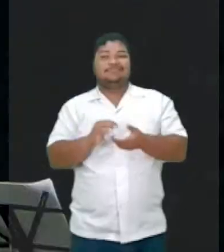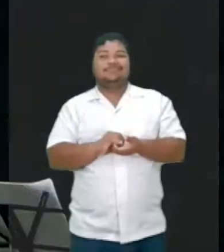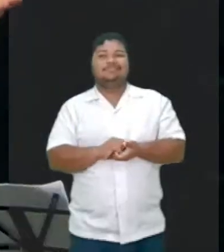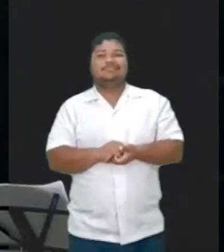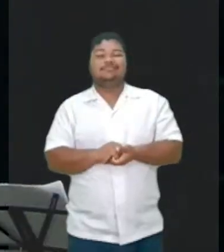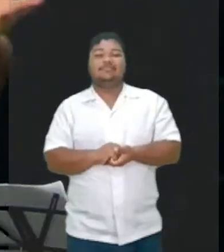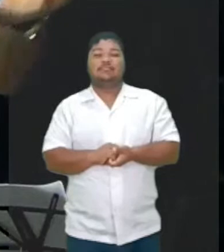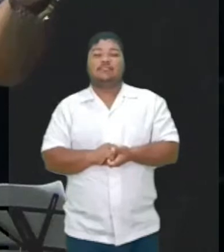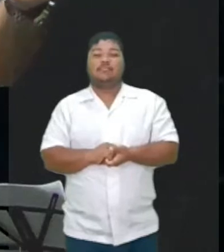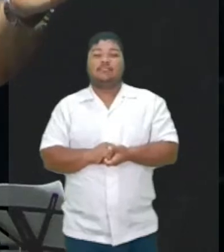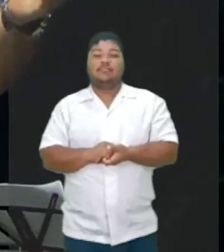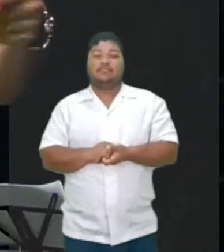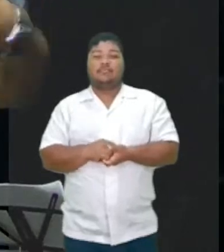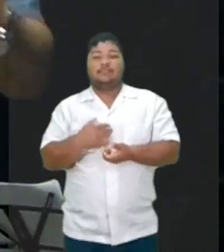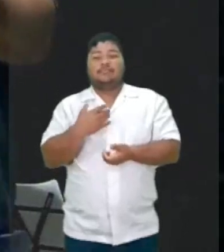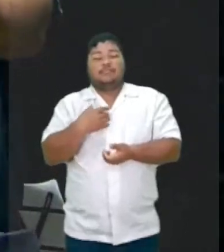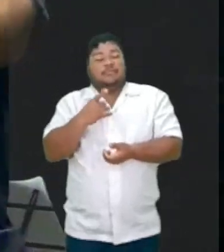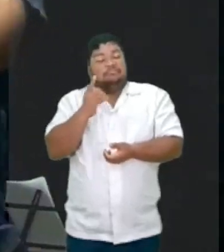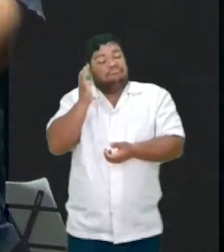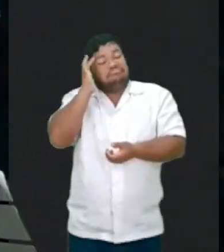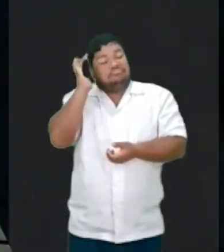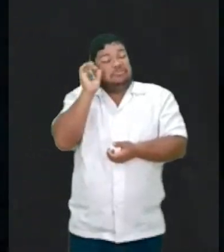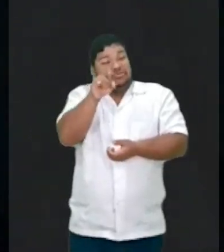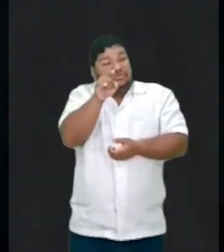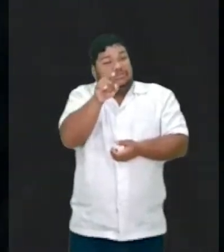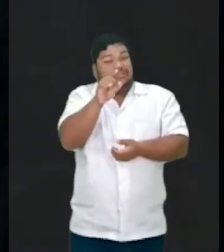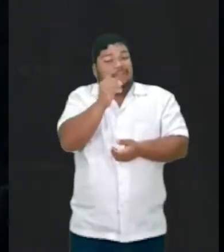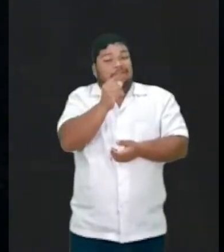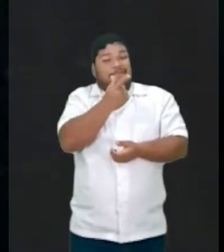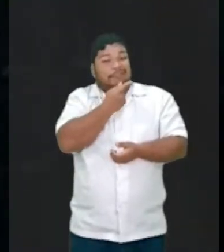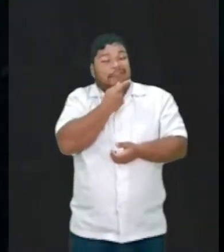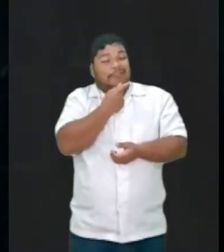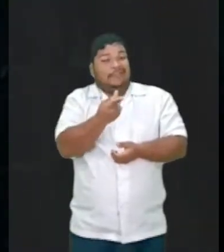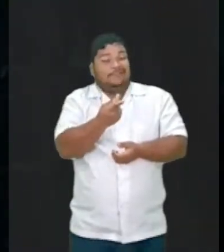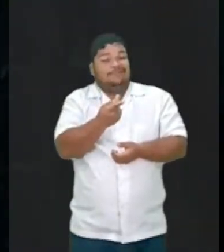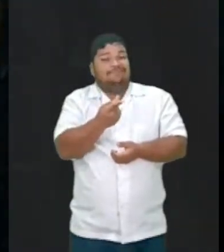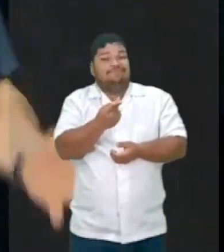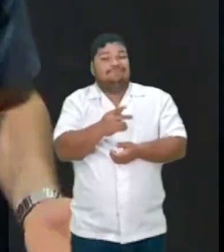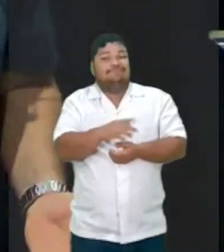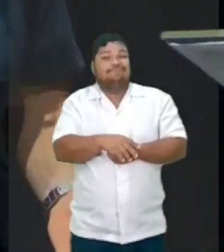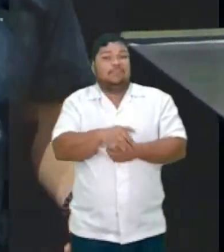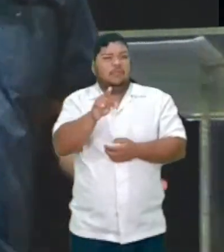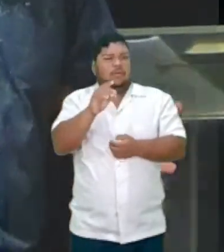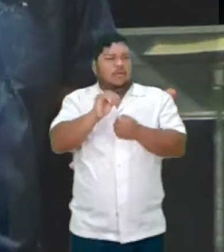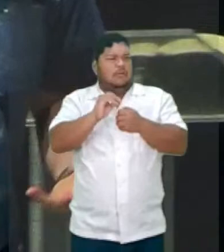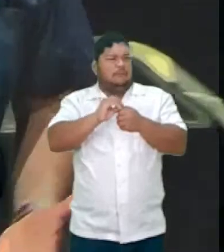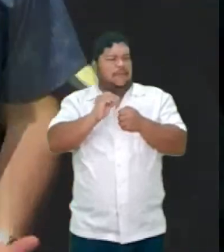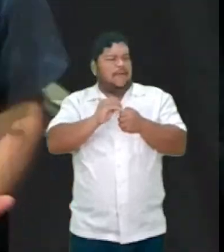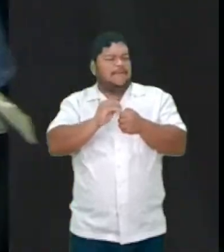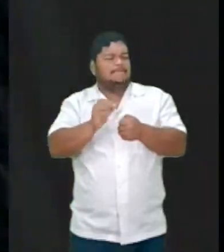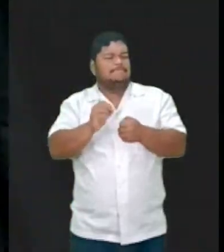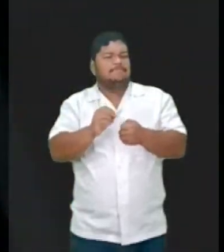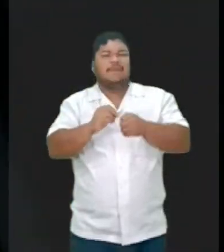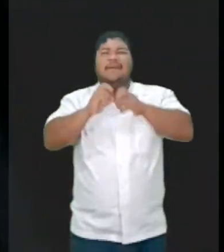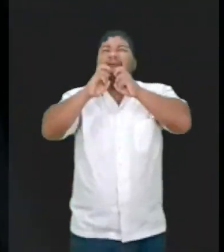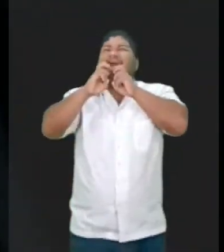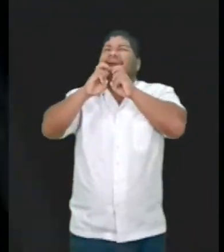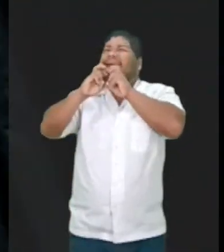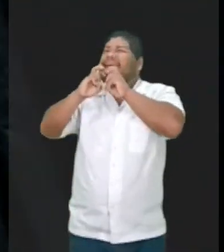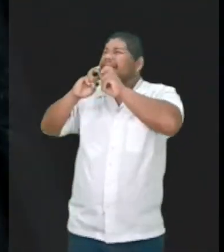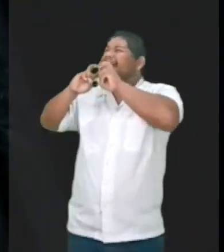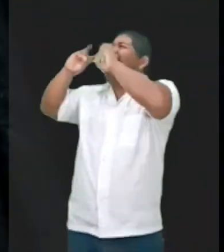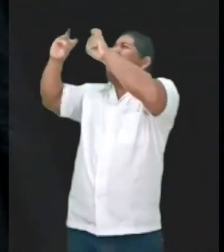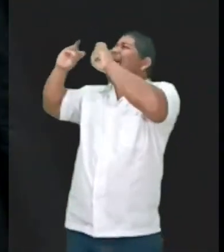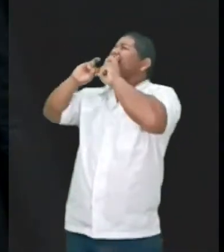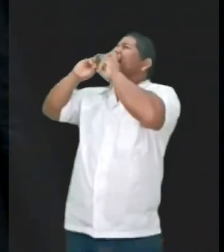Eu não sei o que você faria, mas eu vou dizer para você o que o rei Ezequias fez. O rei Ezequias clamou a